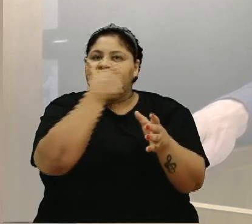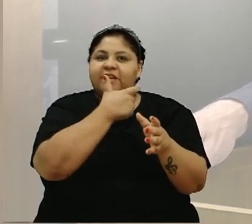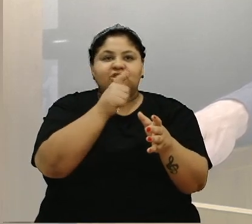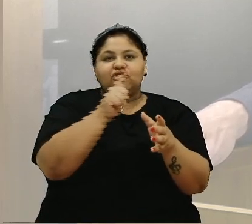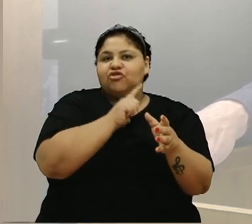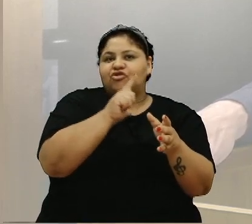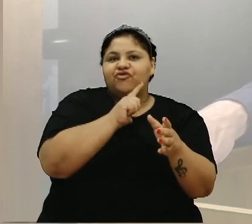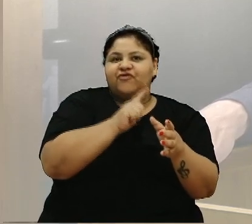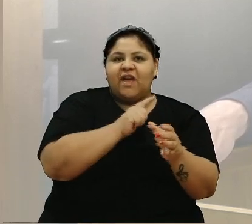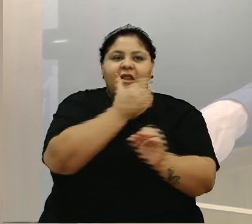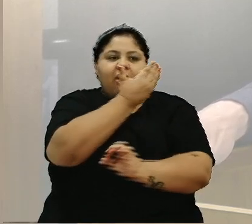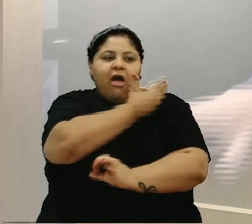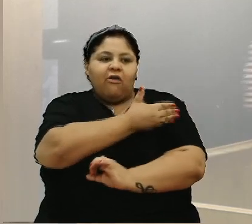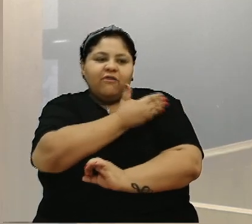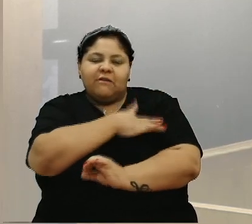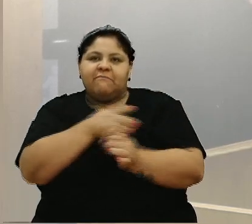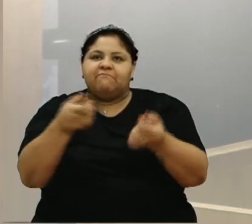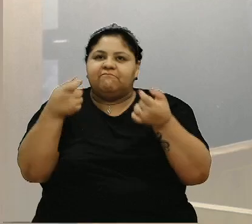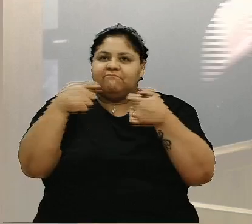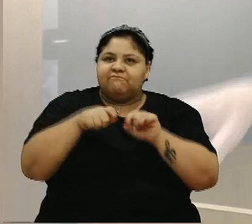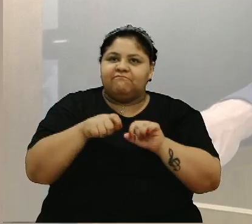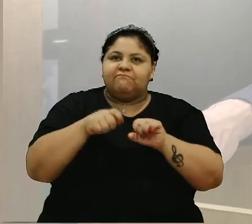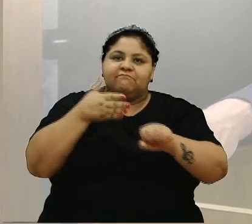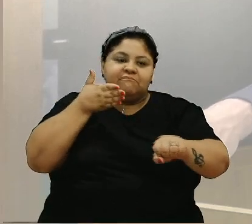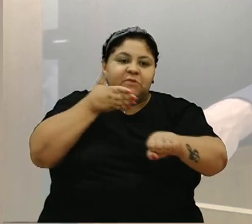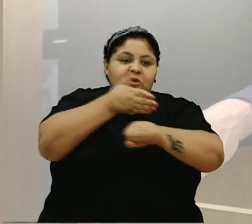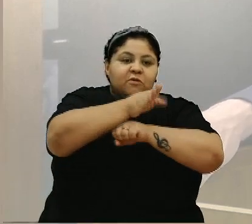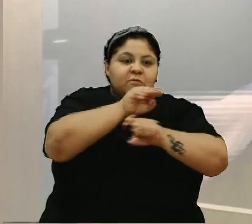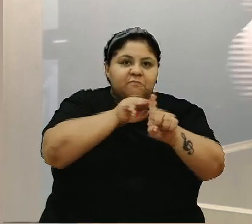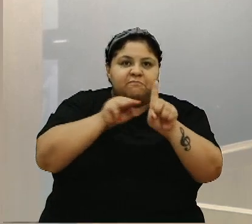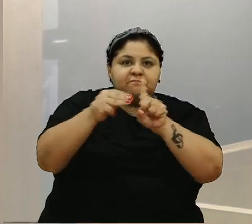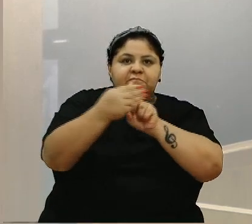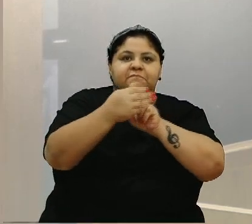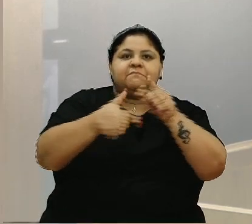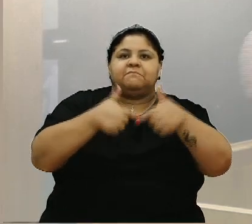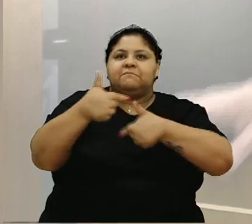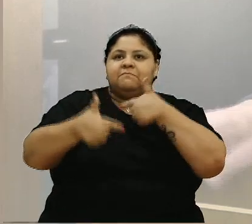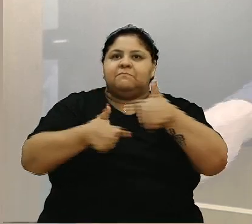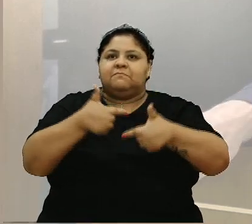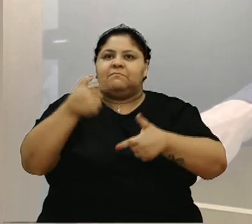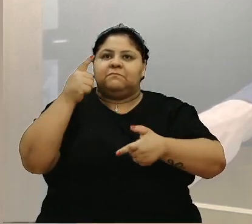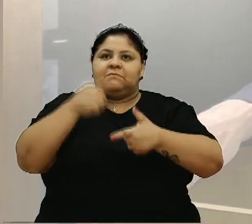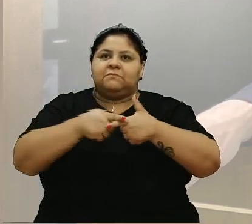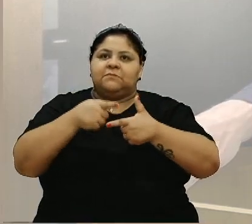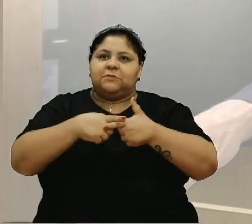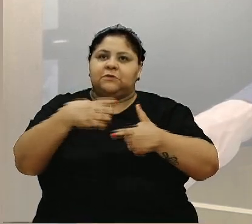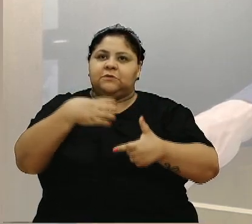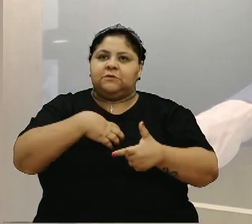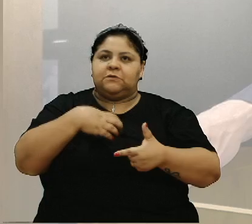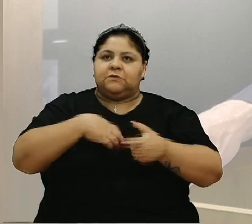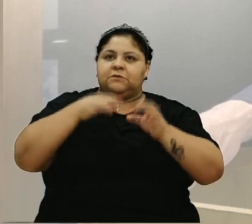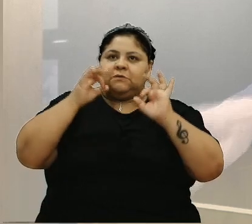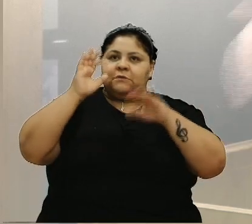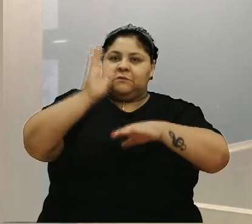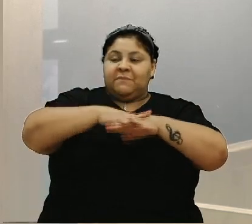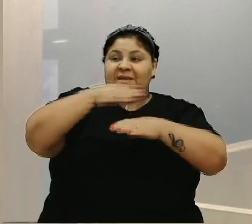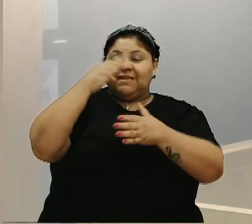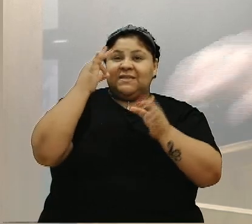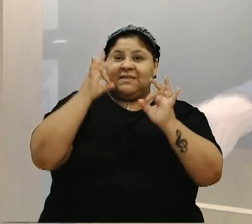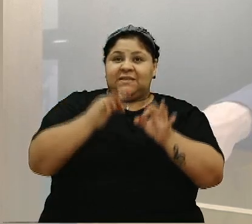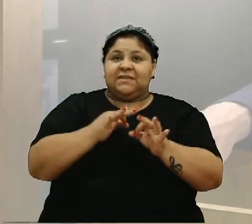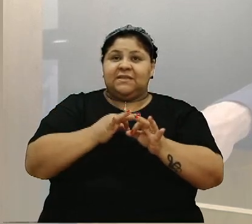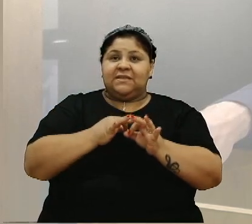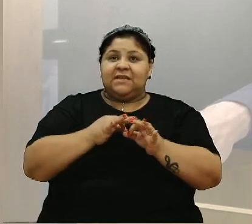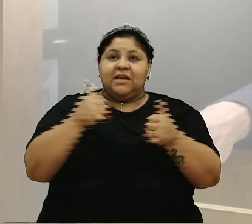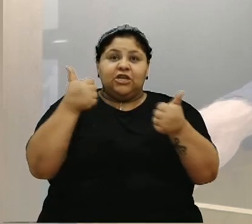tiveram, dar o treinamento necessário para eles entrarem no mercado de trabalho, porque a forma mais digna que tem para uma pessoa é através